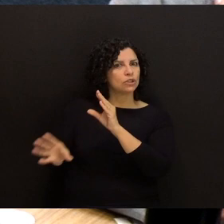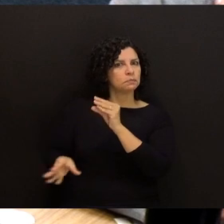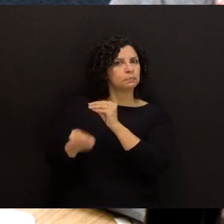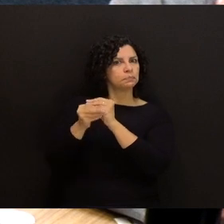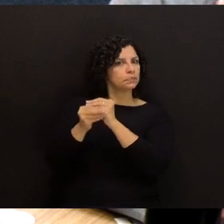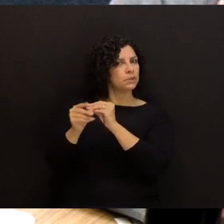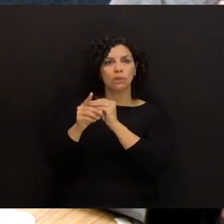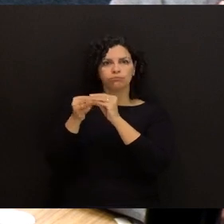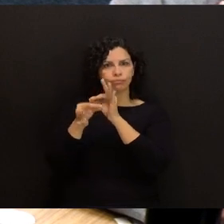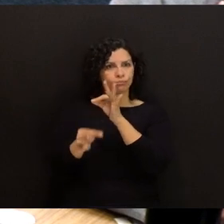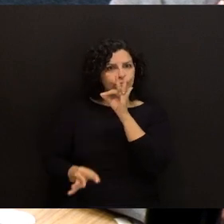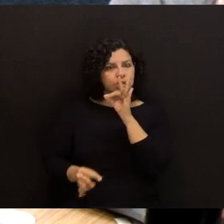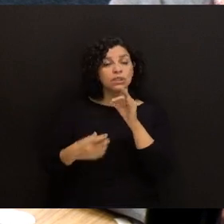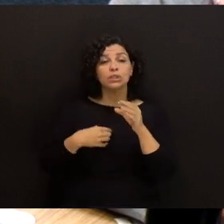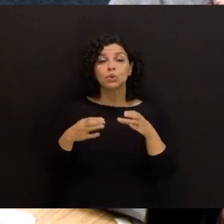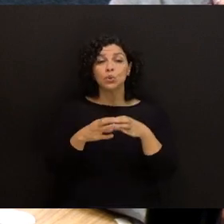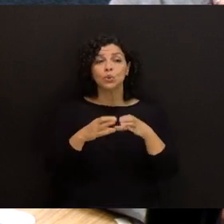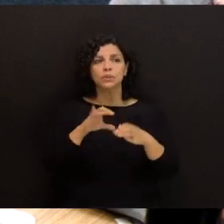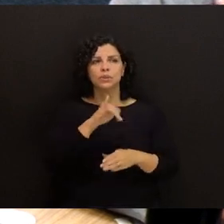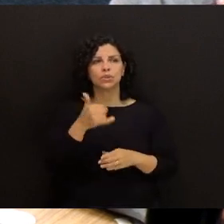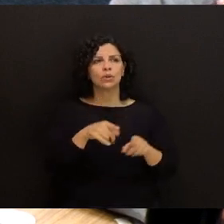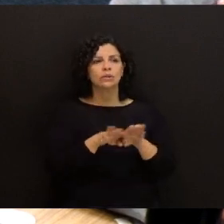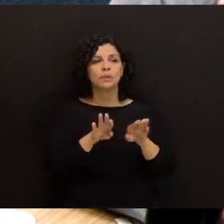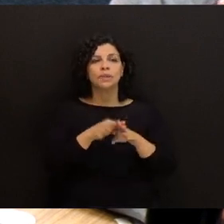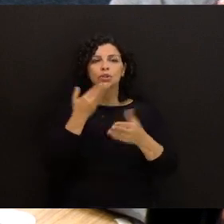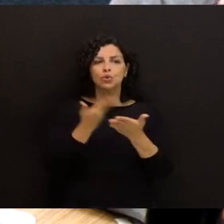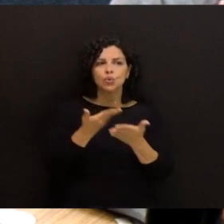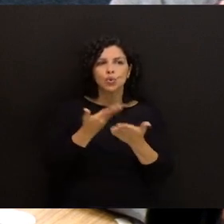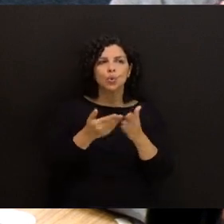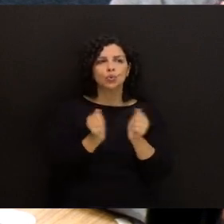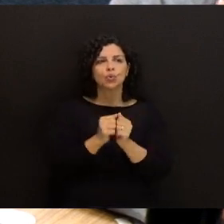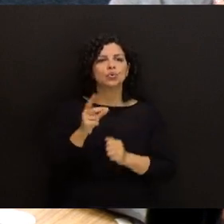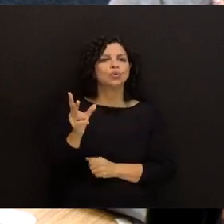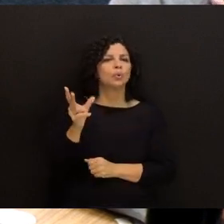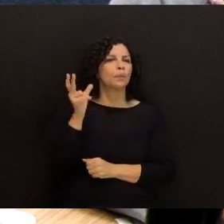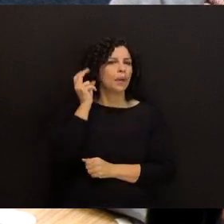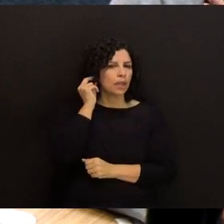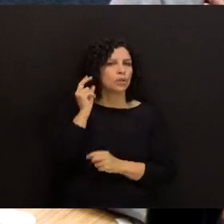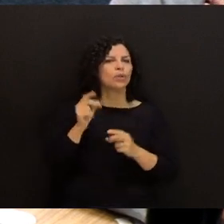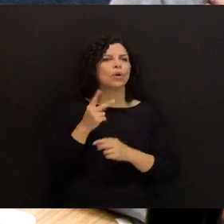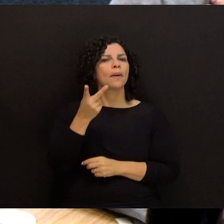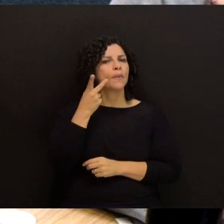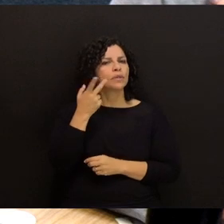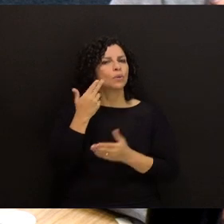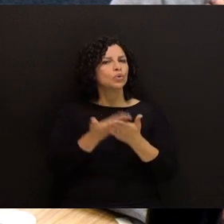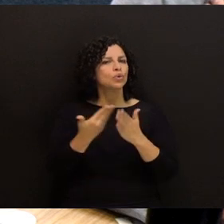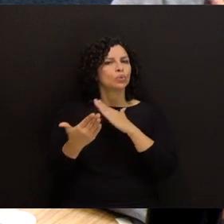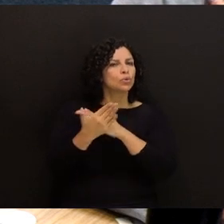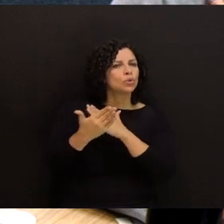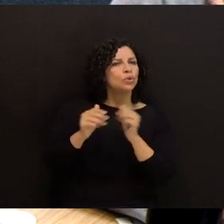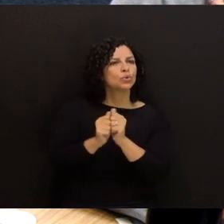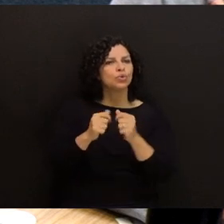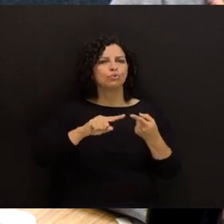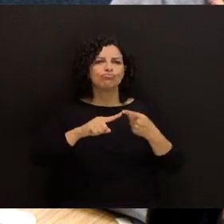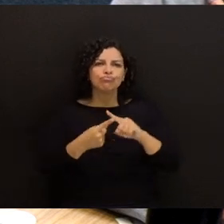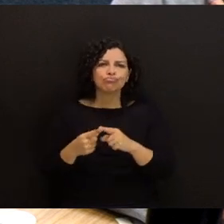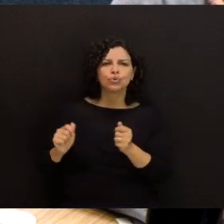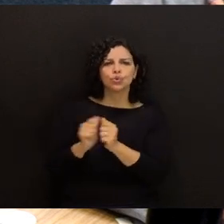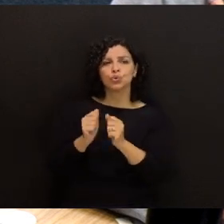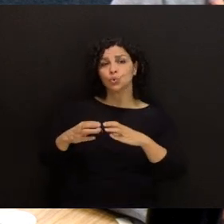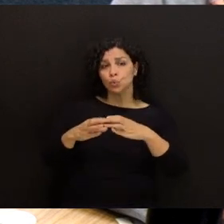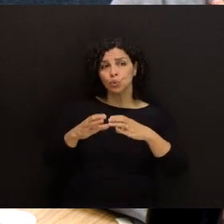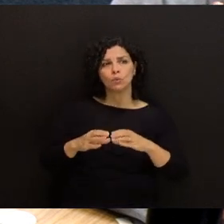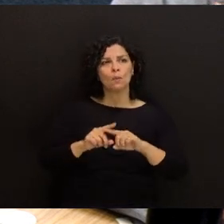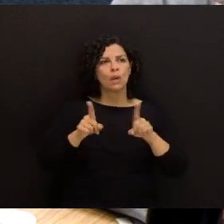assim a comissão também teve seus estudos os vereadores Paulinho Vereador posse é bom também nos ajudaram aí que junto com as equipes